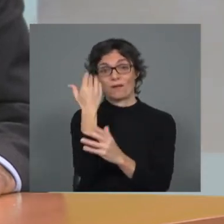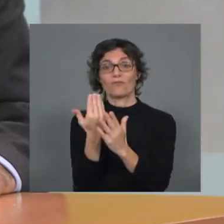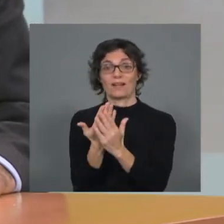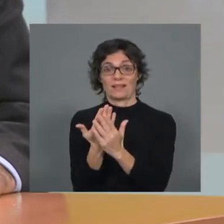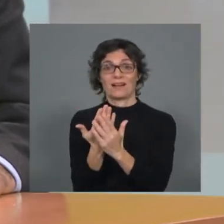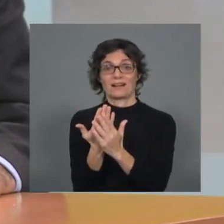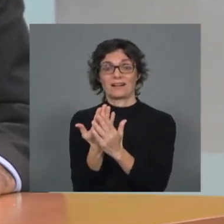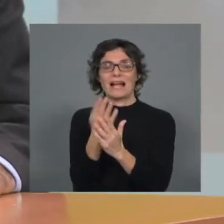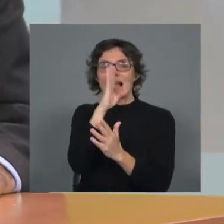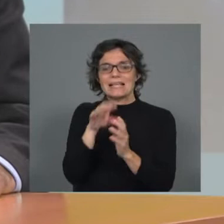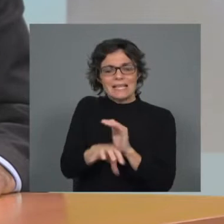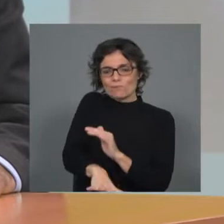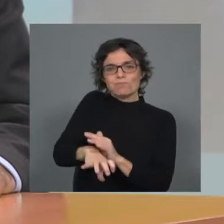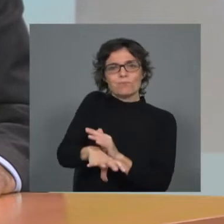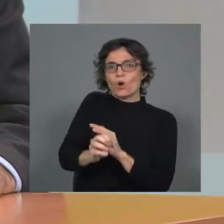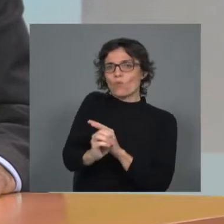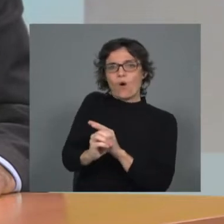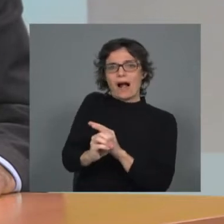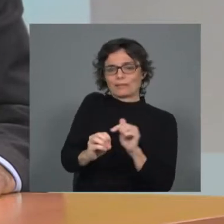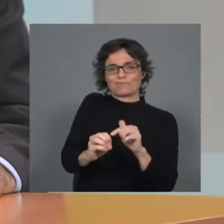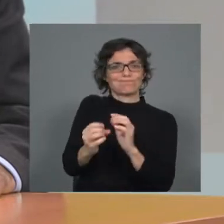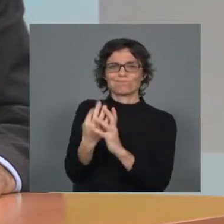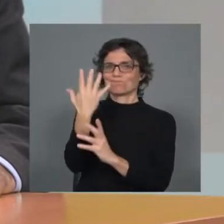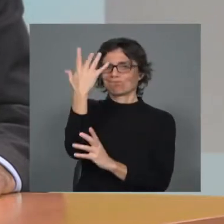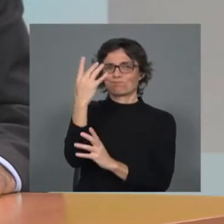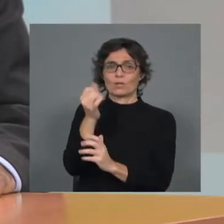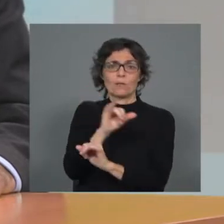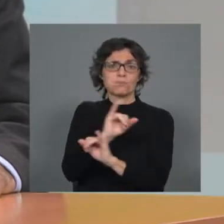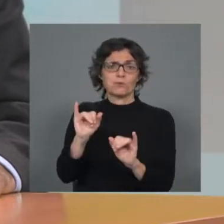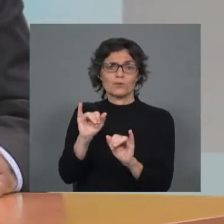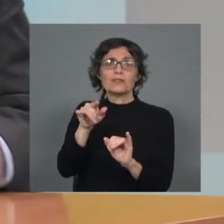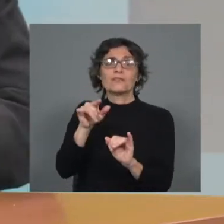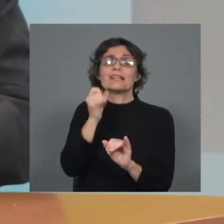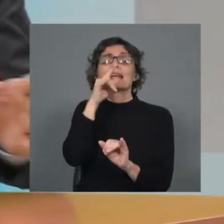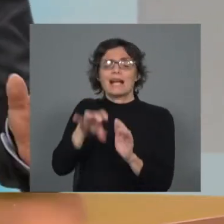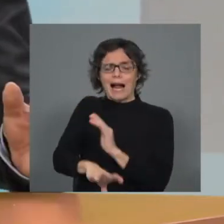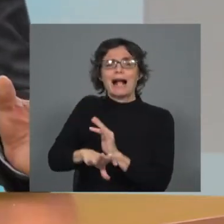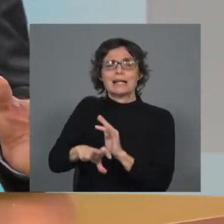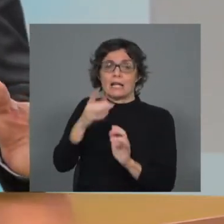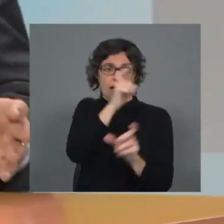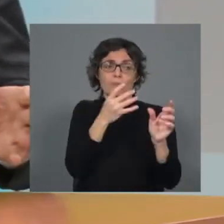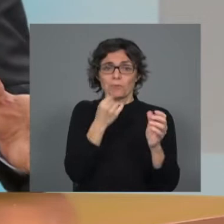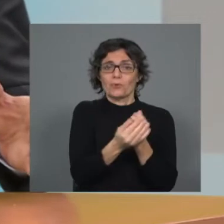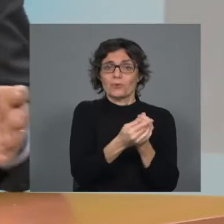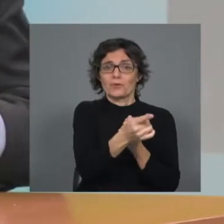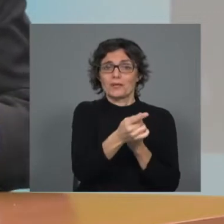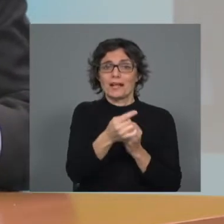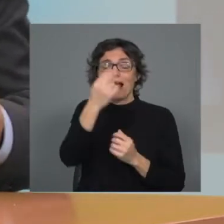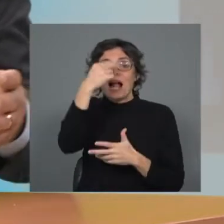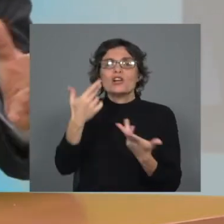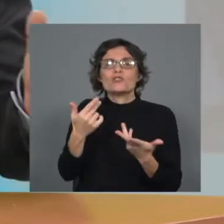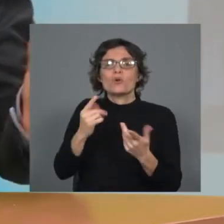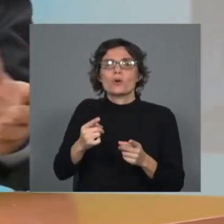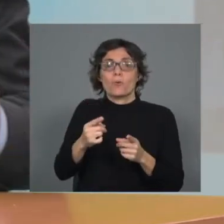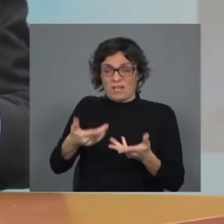ser, portanto, que nos é dado pelas gerações mais velhas. A história não começa agora e, portanto, temos